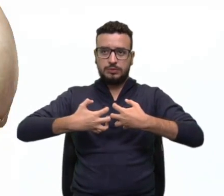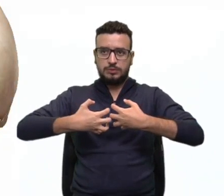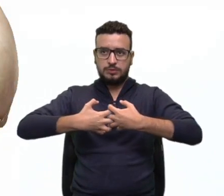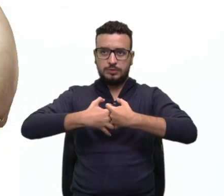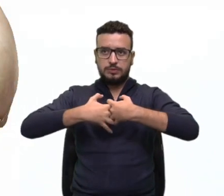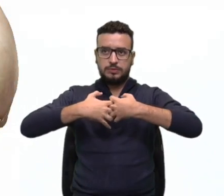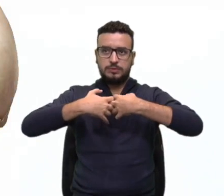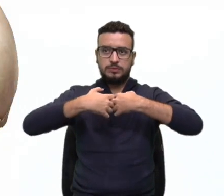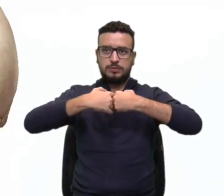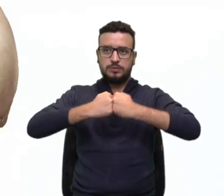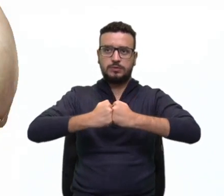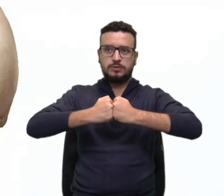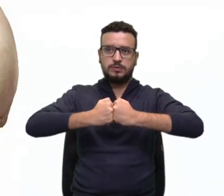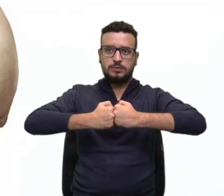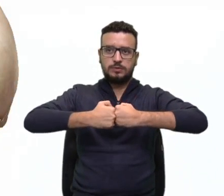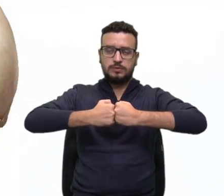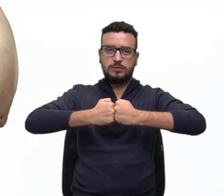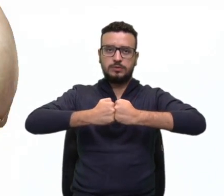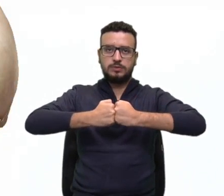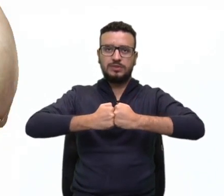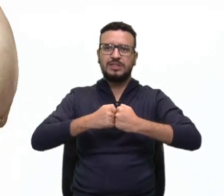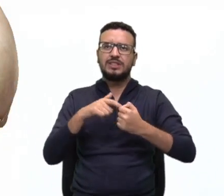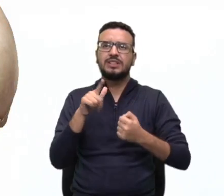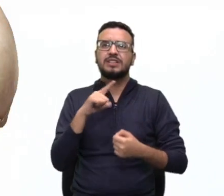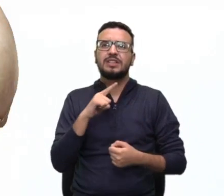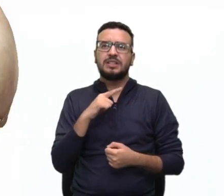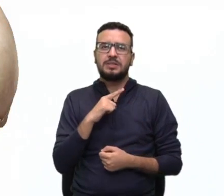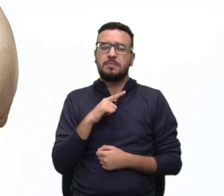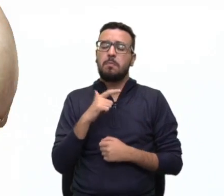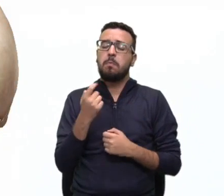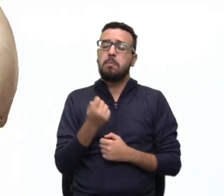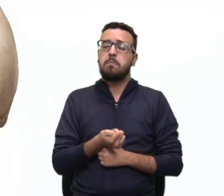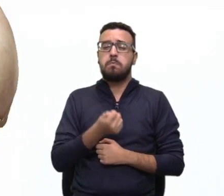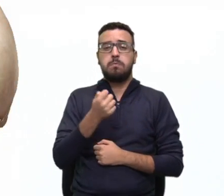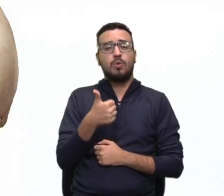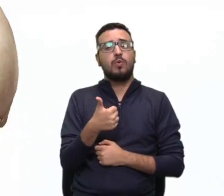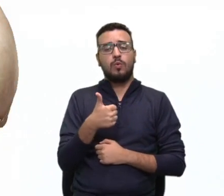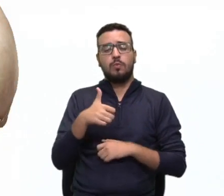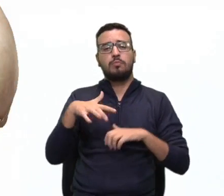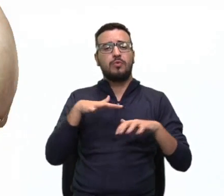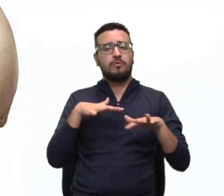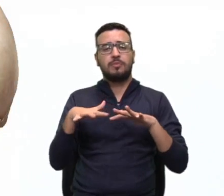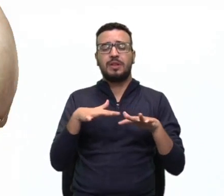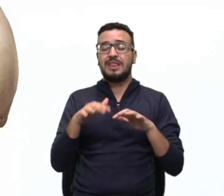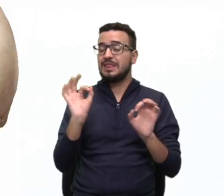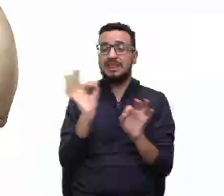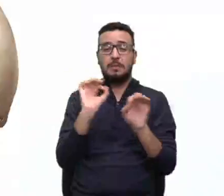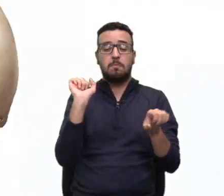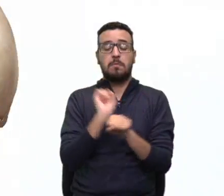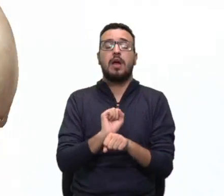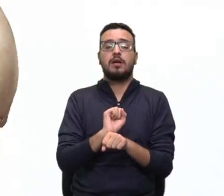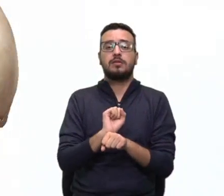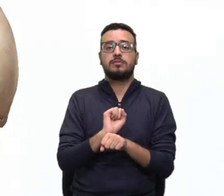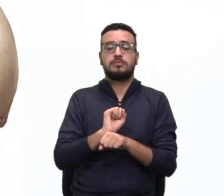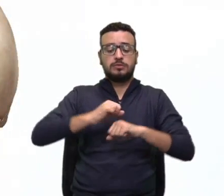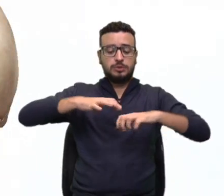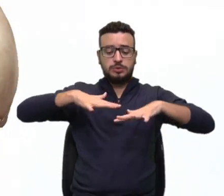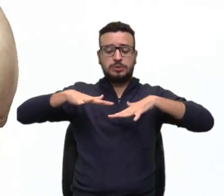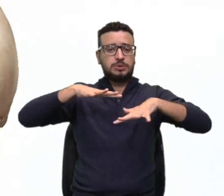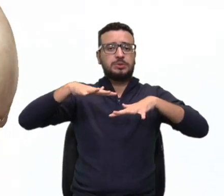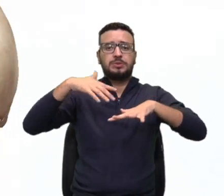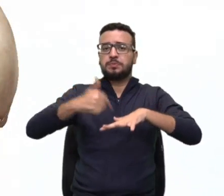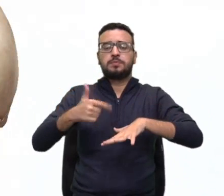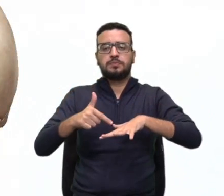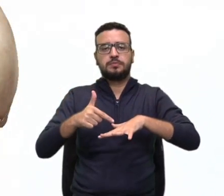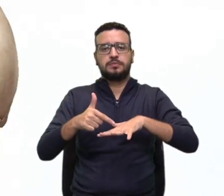tipo de articulação é que ela tem pequeno movimento ou quase nenhum movimento. Gente, essa parte é